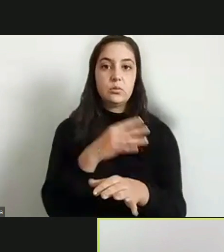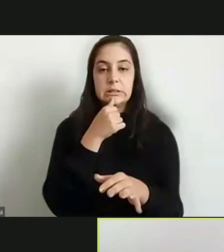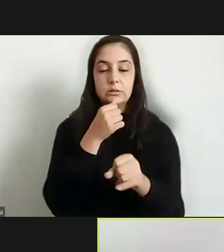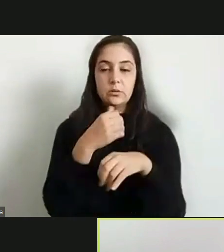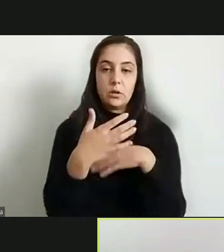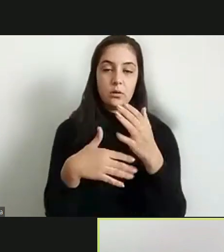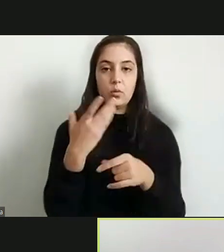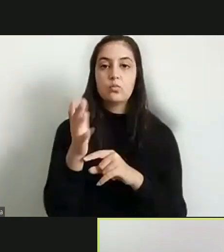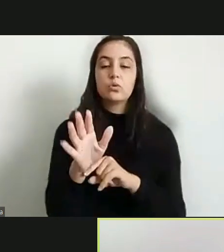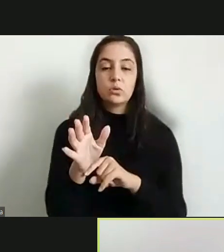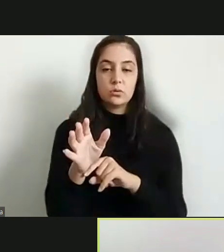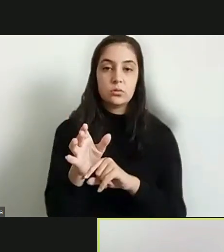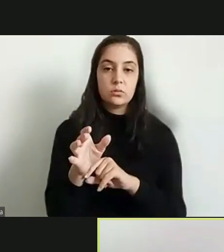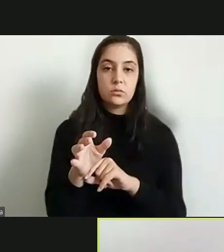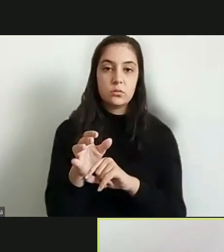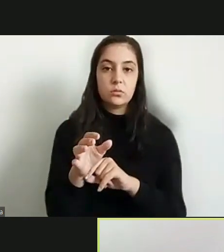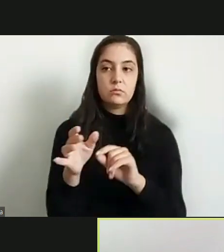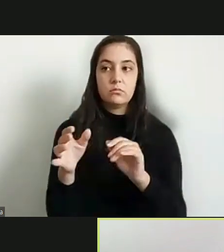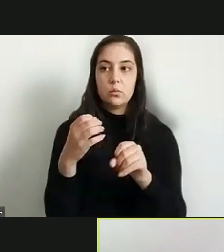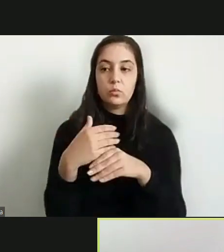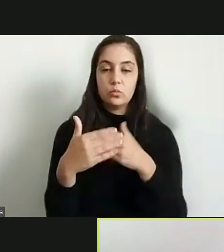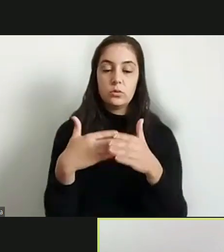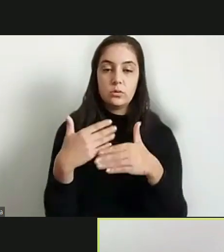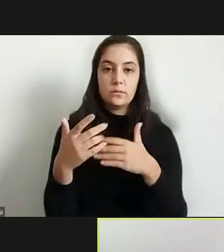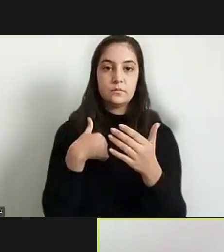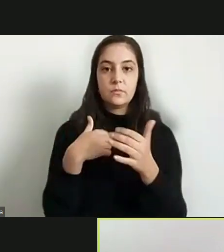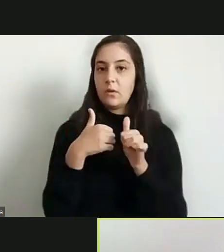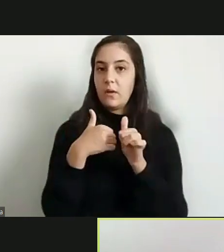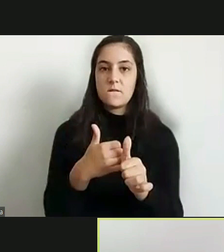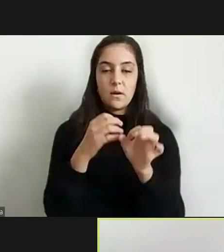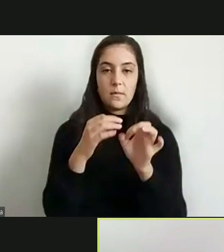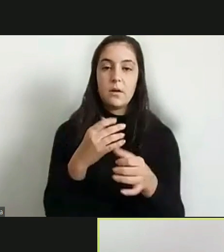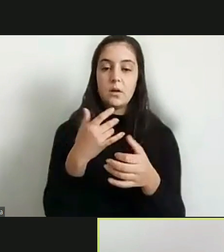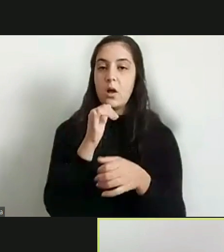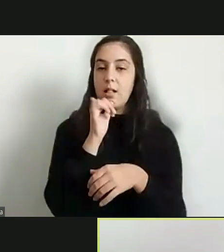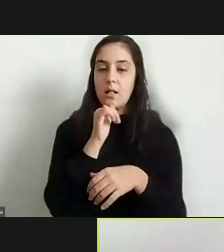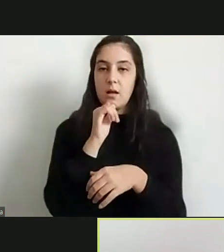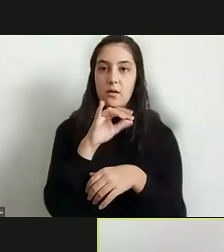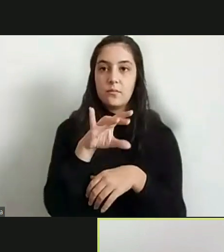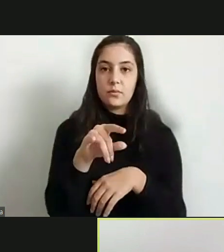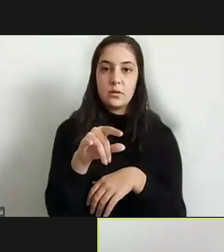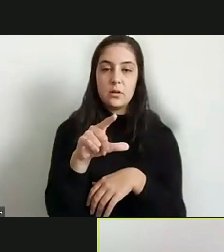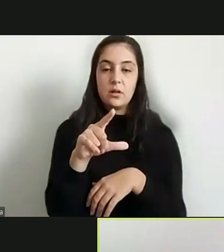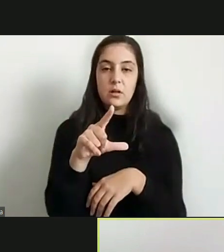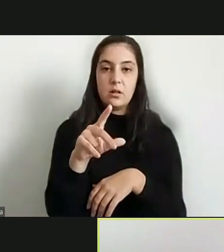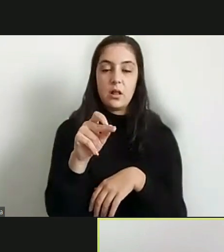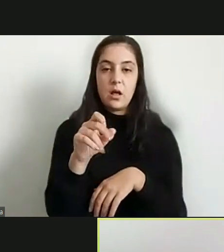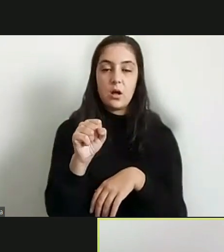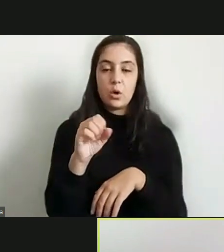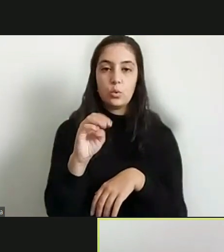processo que acompanhei diretamente, por exemplo, no Algarve, do município de Lagos, em que um painel de